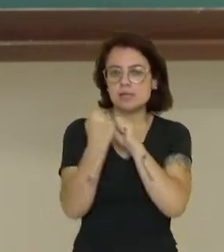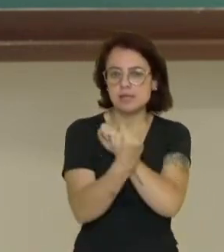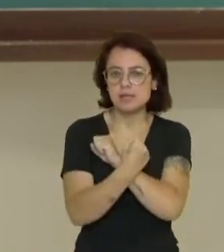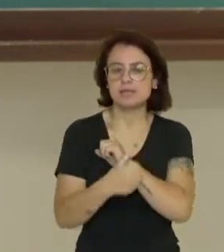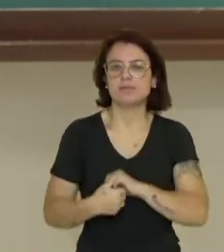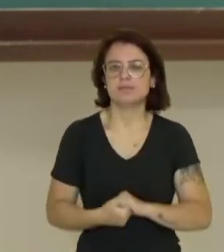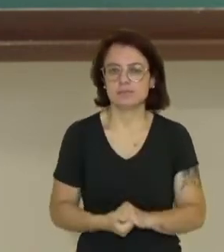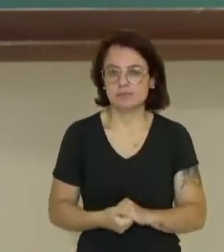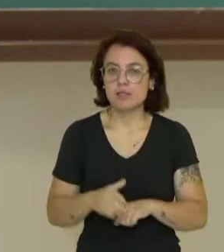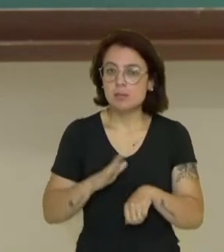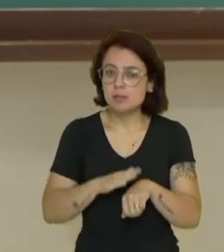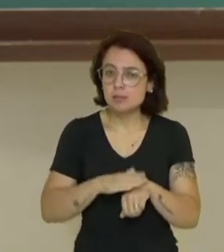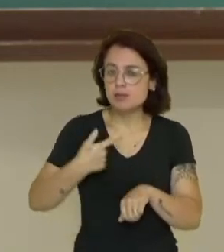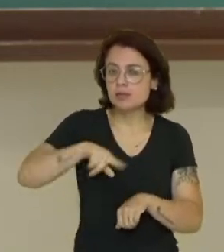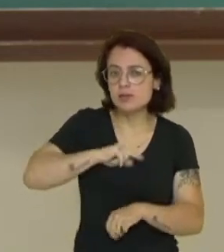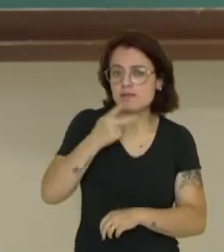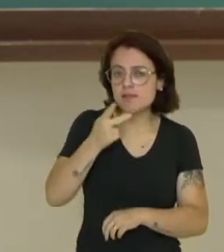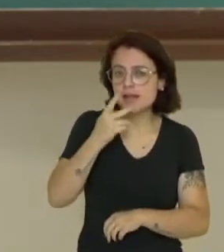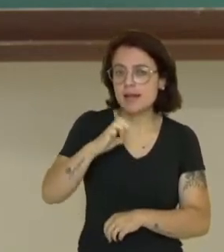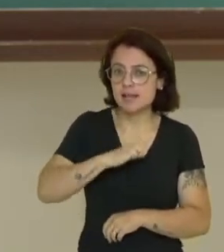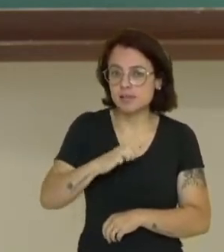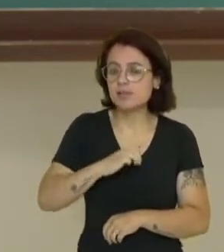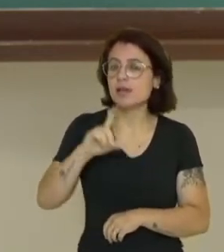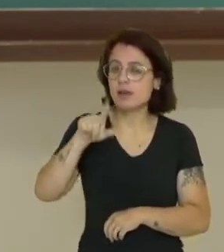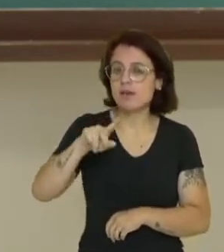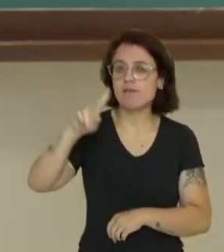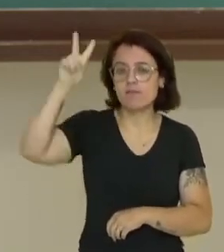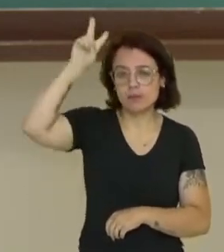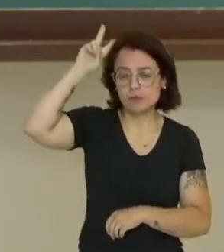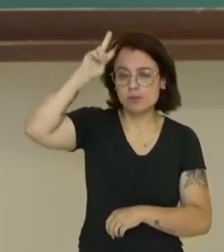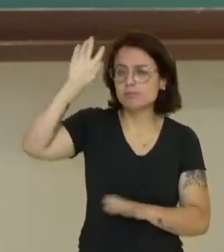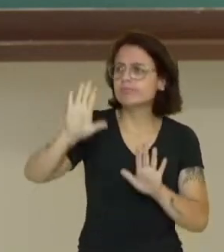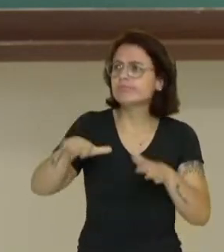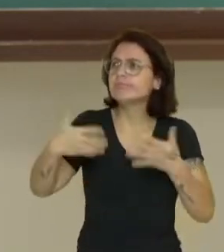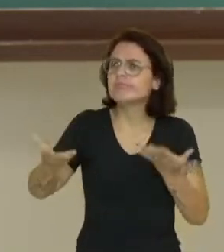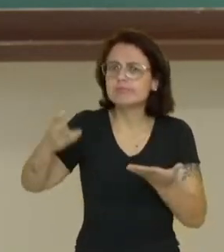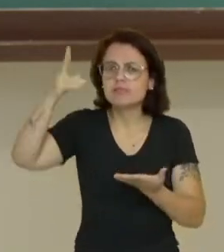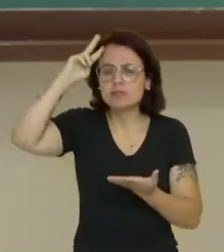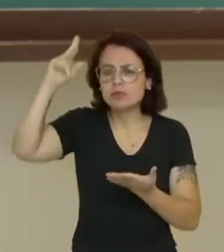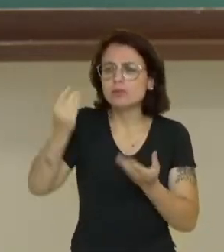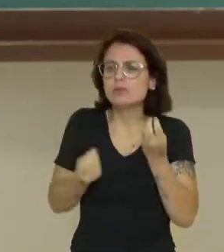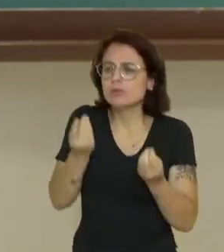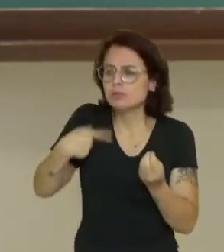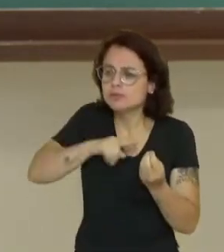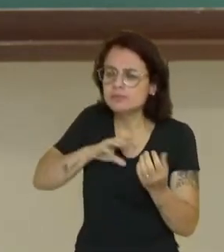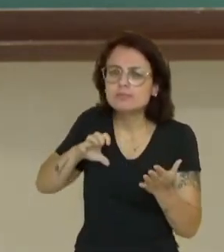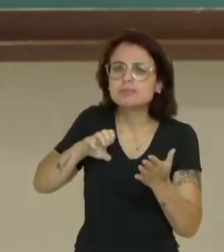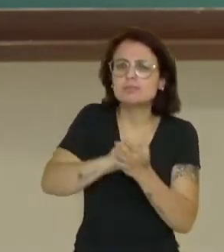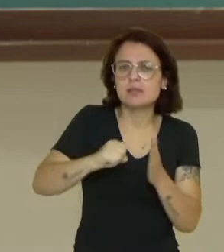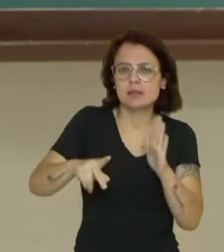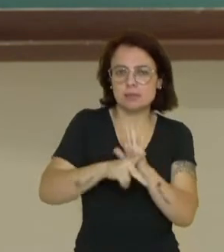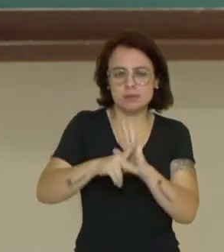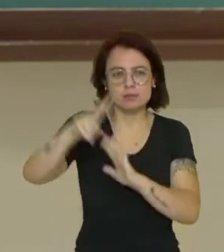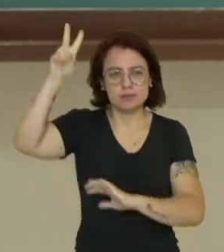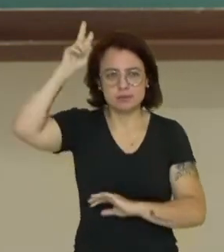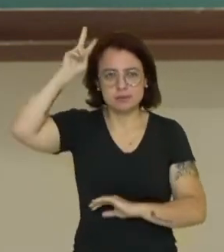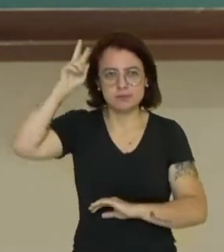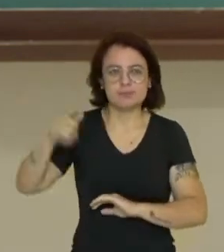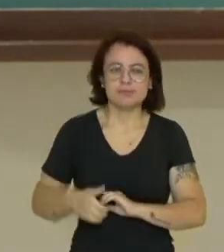de ética, a gente está falando de virtude. Mas da onde que vem a virtude? Como alcançar a virtude? Pergunta aqui o Sócrates,